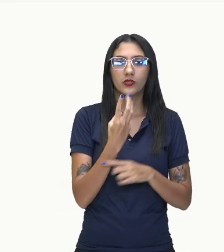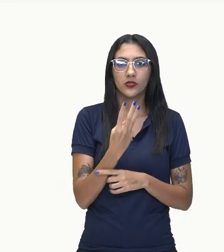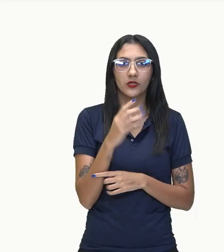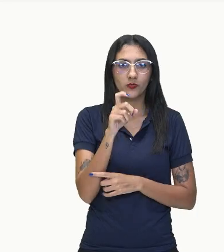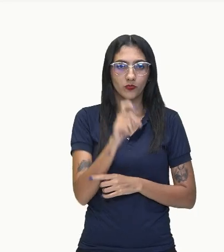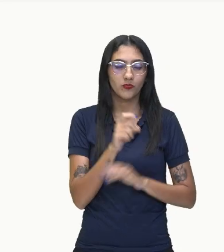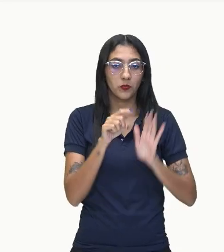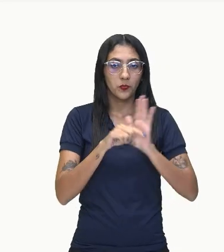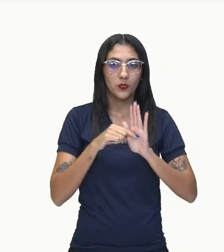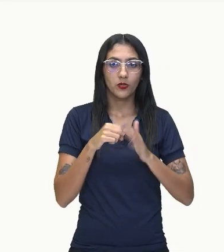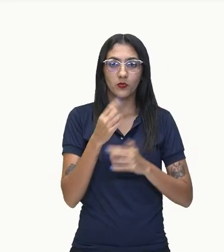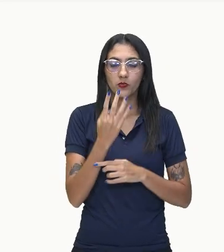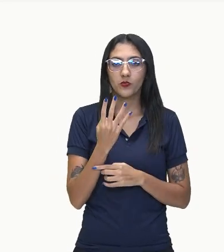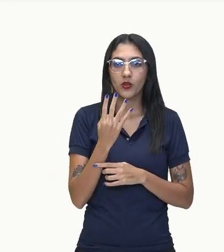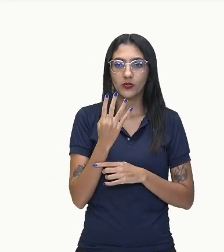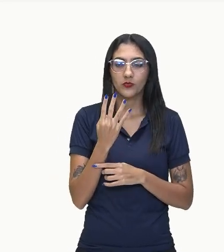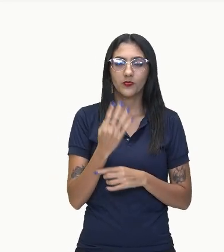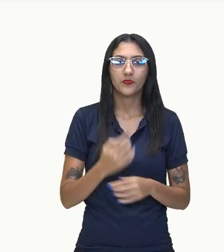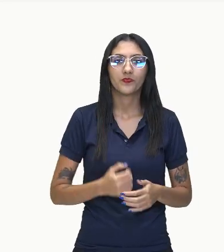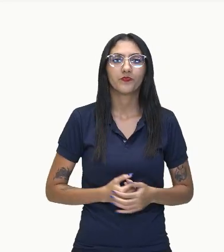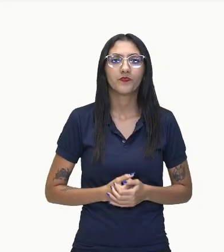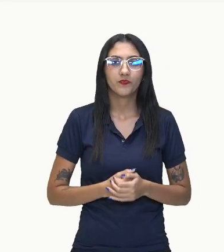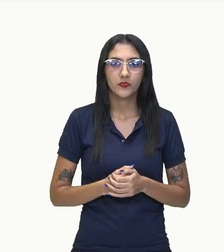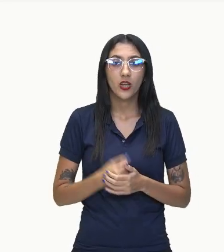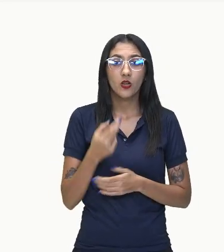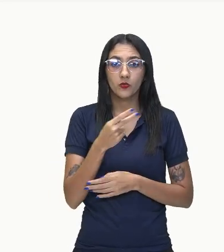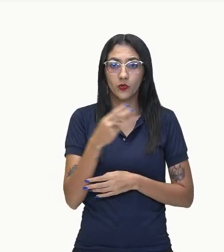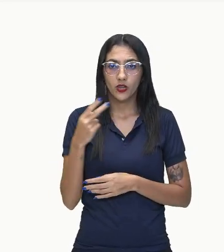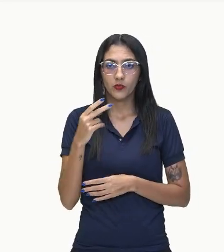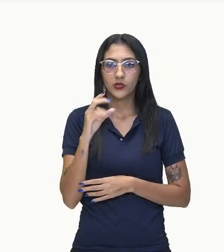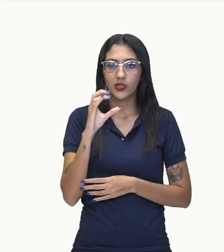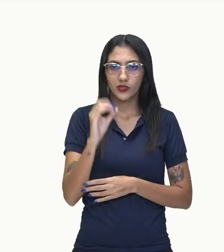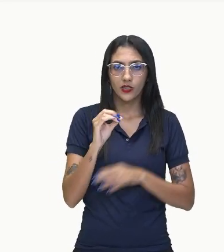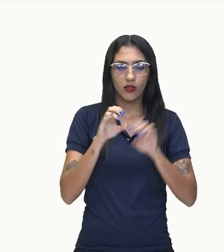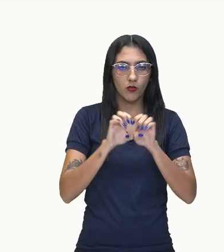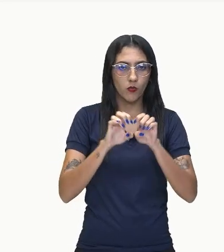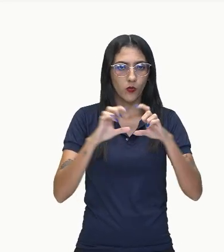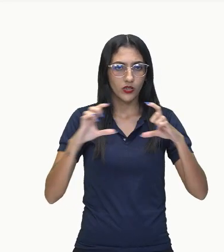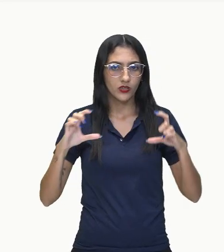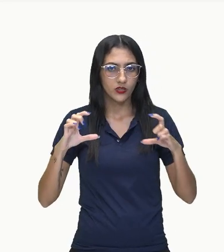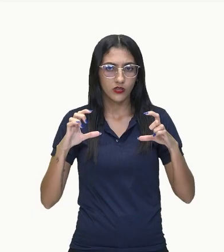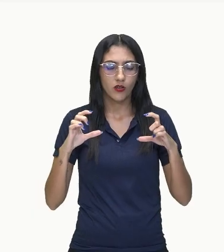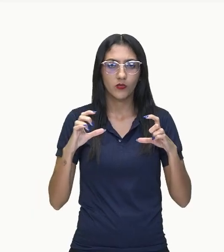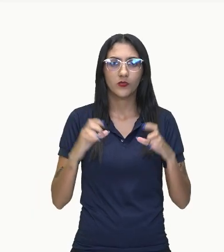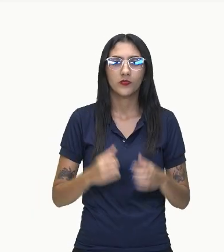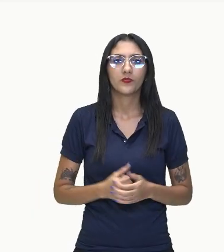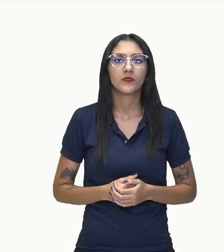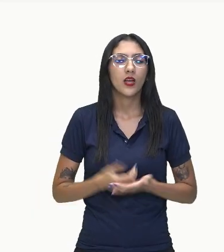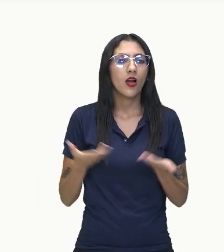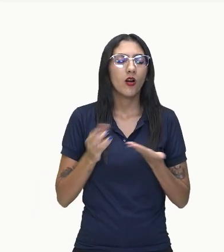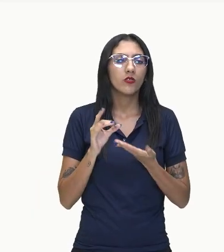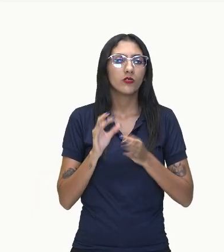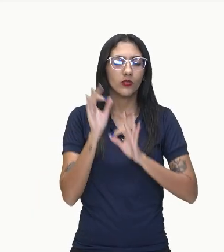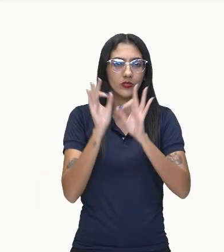3x menos 4. Igualamos a equação a zero, a função a zero, e a gente vai obter essa equação do segundo